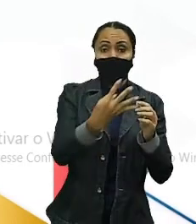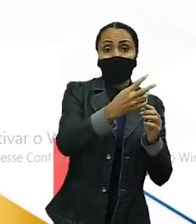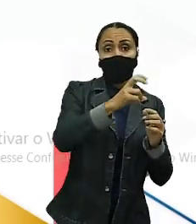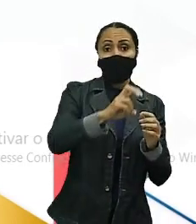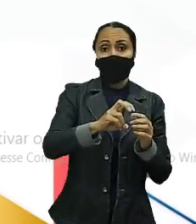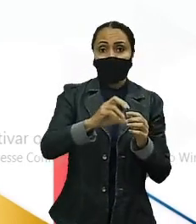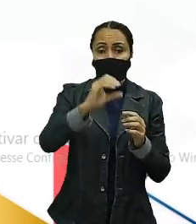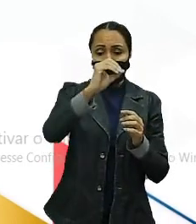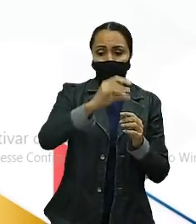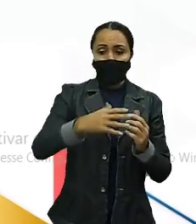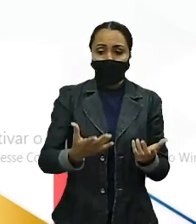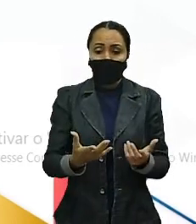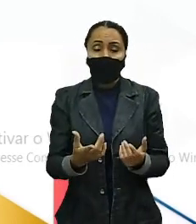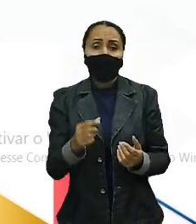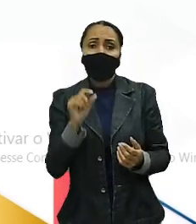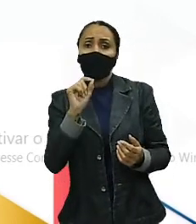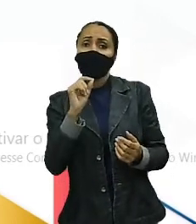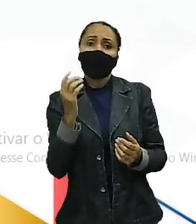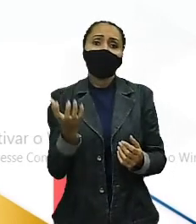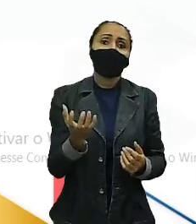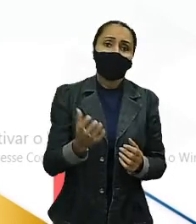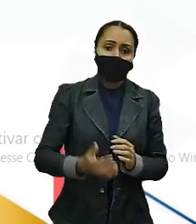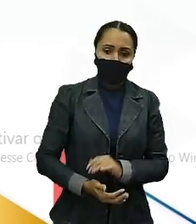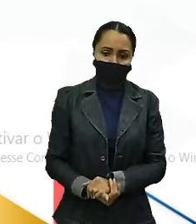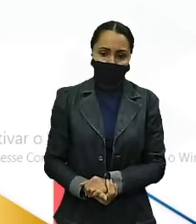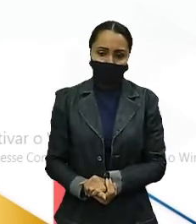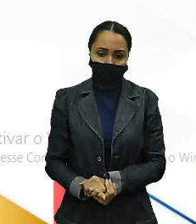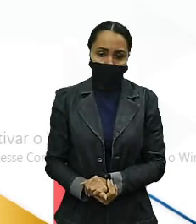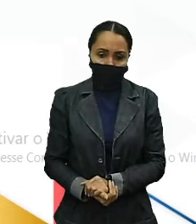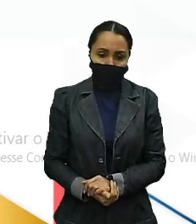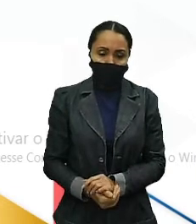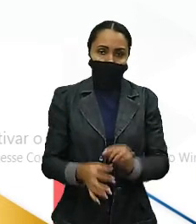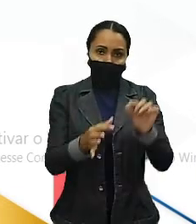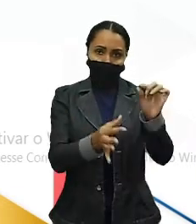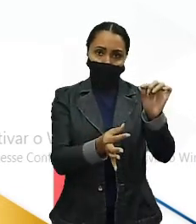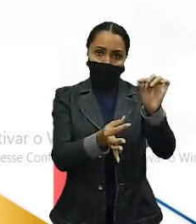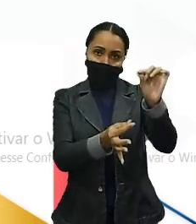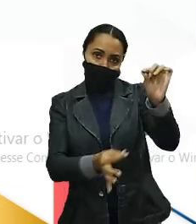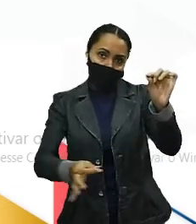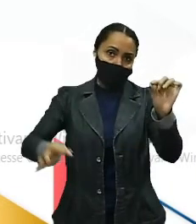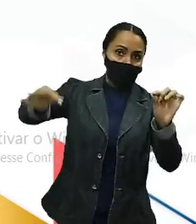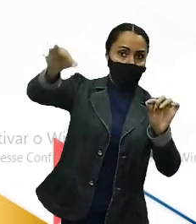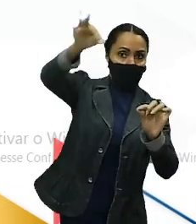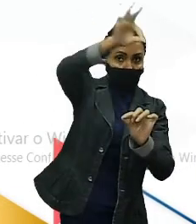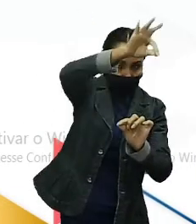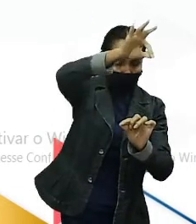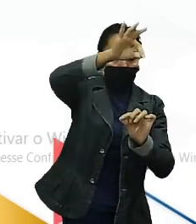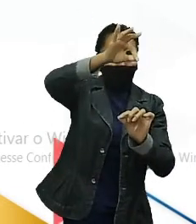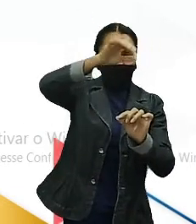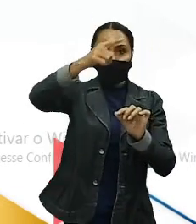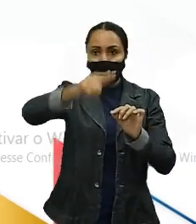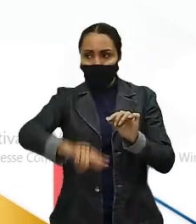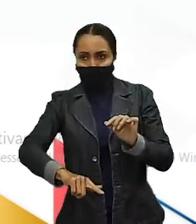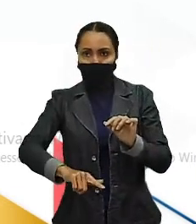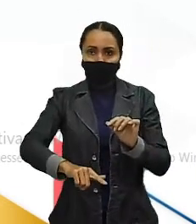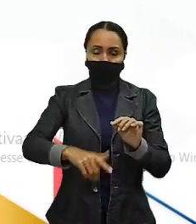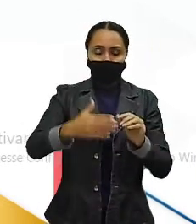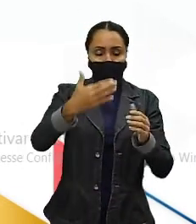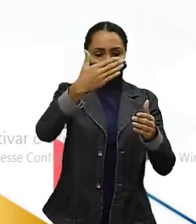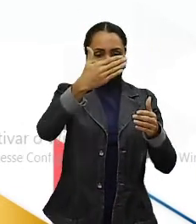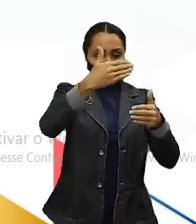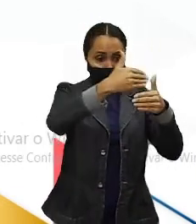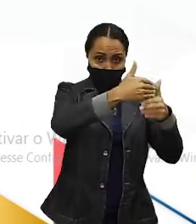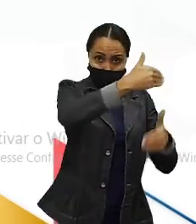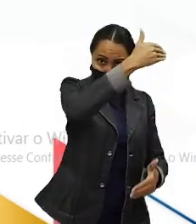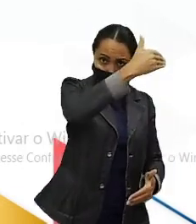graus. O que é que ele quer, na verdade? Para colocar a tela na posição original, deve-se girar rente à parede